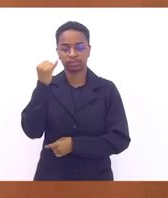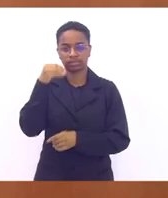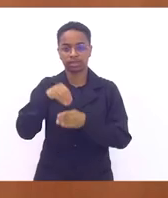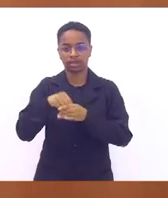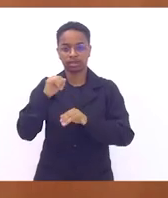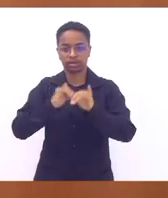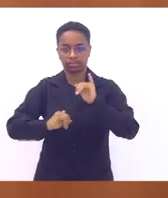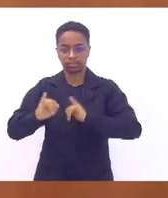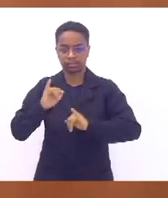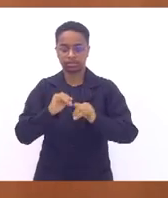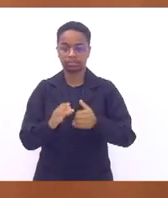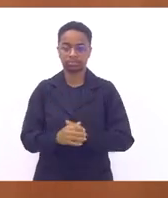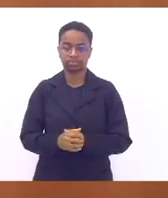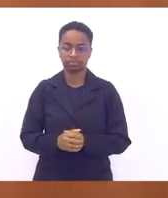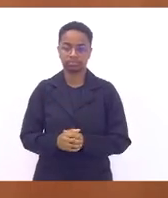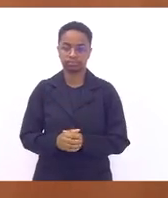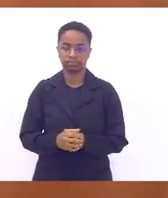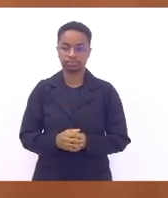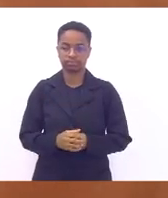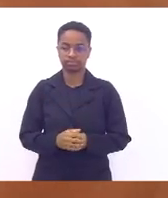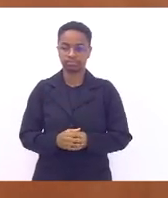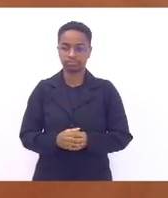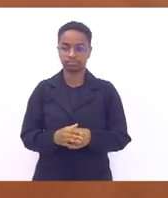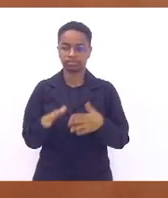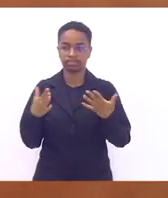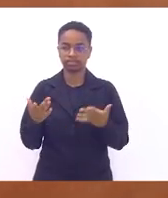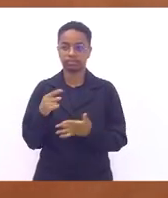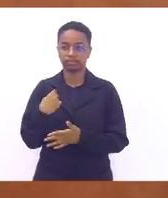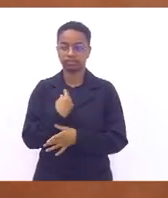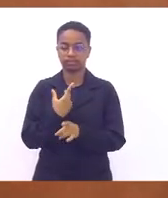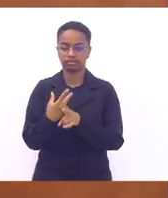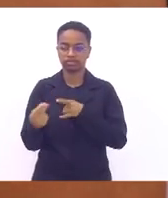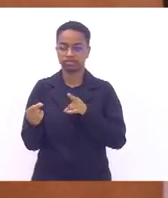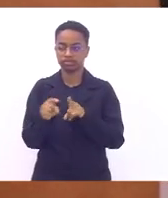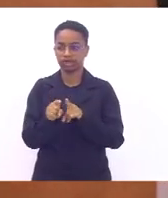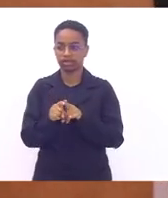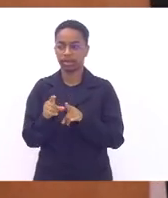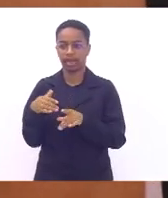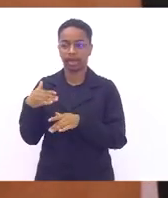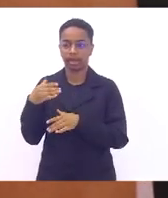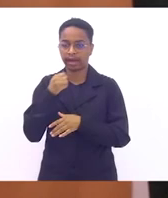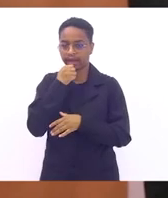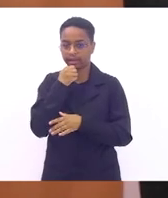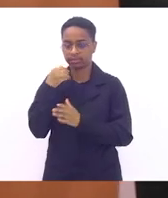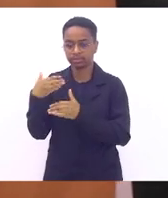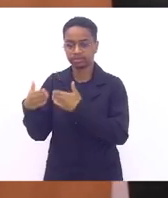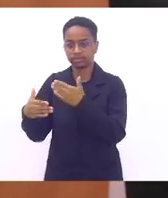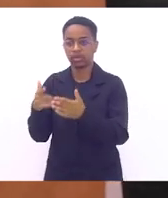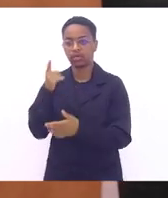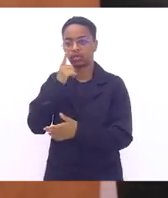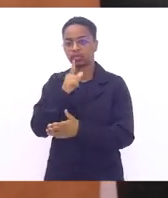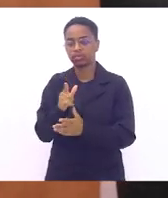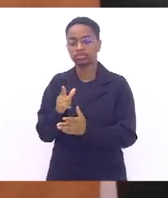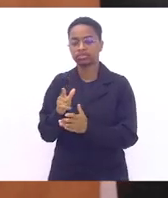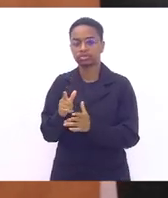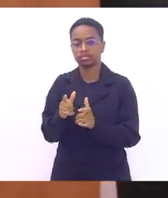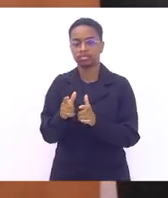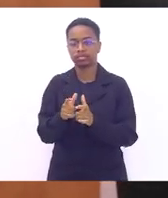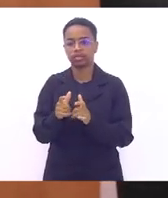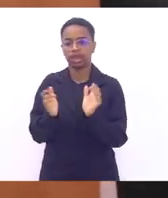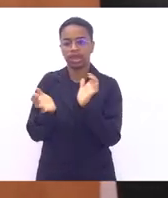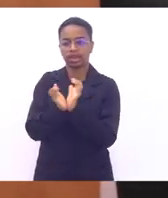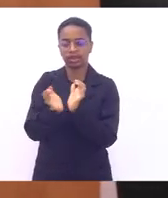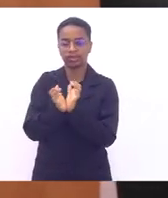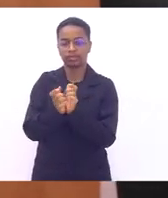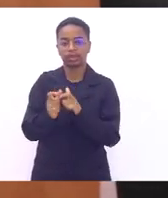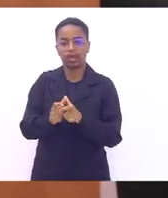laboratórios. E aí a gente também teve um ganho que está em andamento, a gente conseguiu aumentar um pouquinho a nossa equipe para fazer